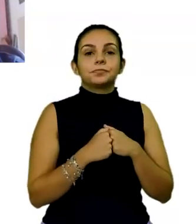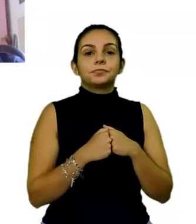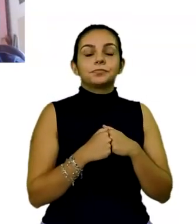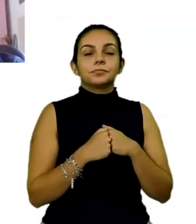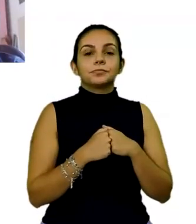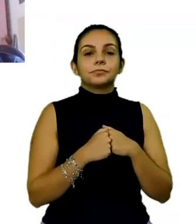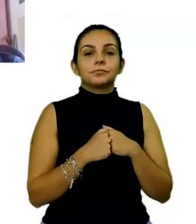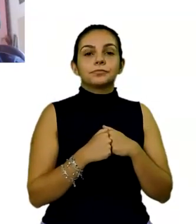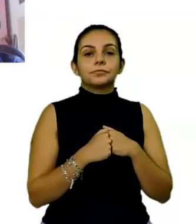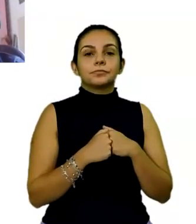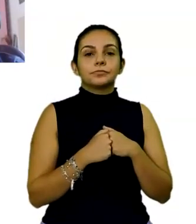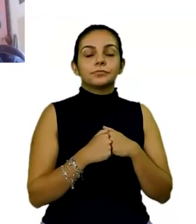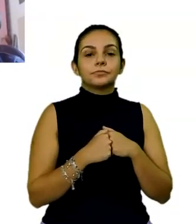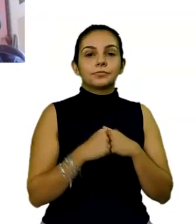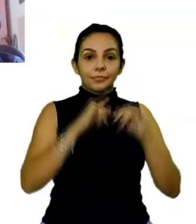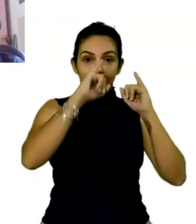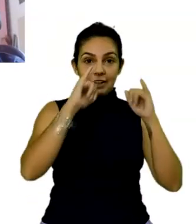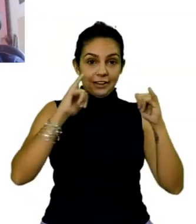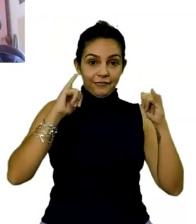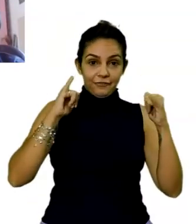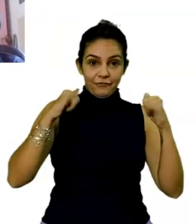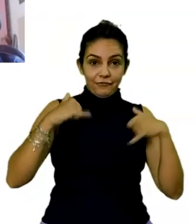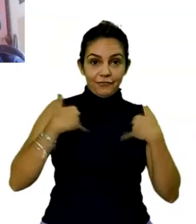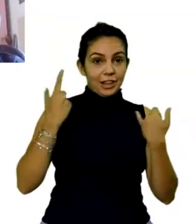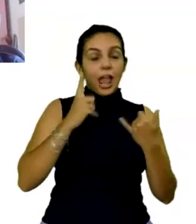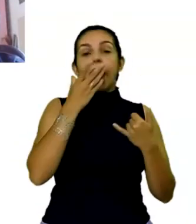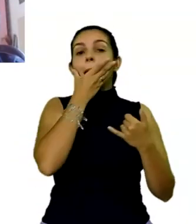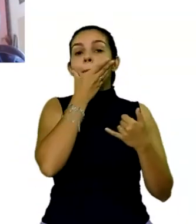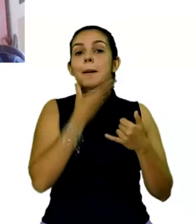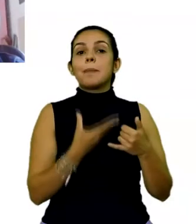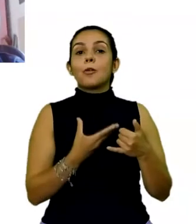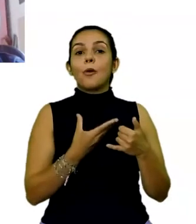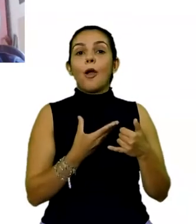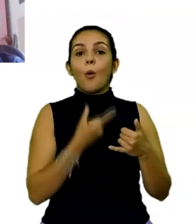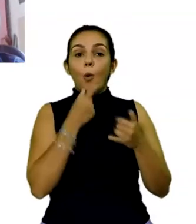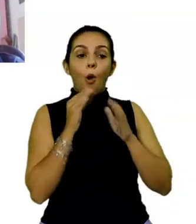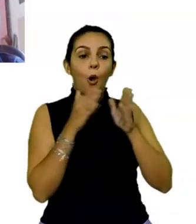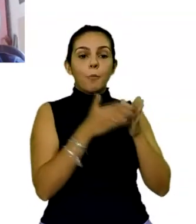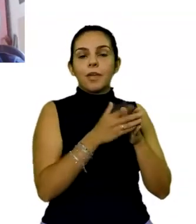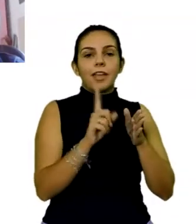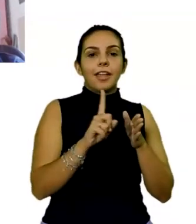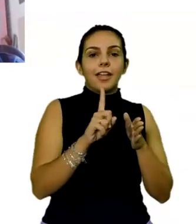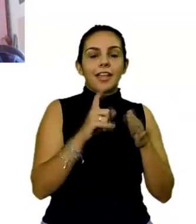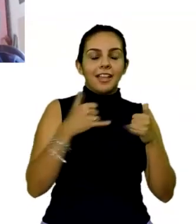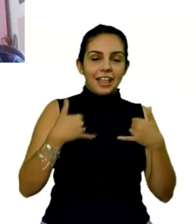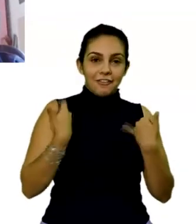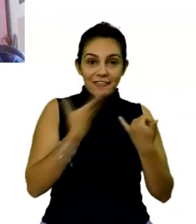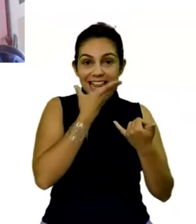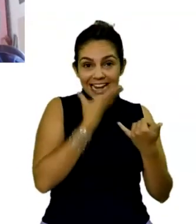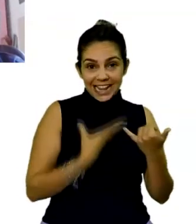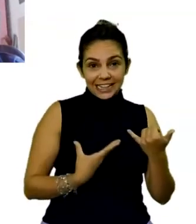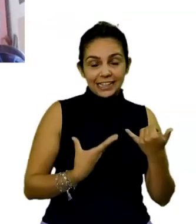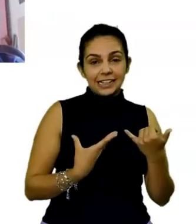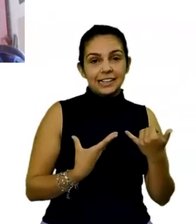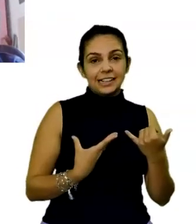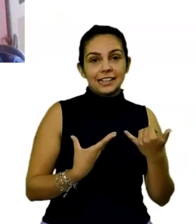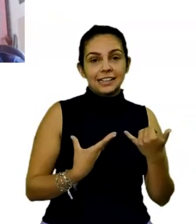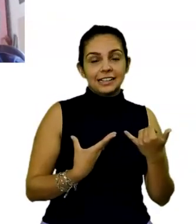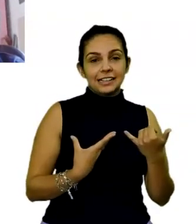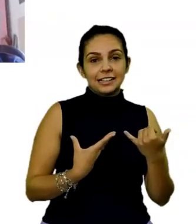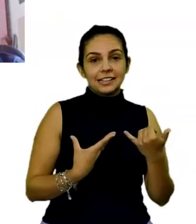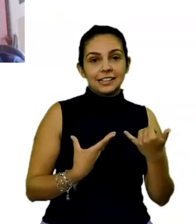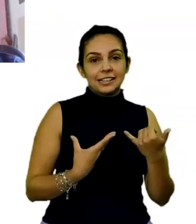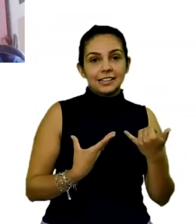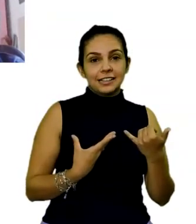que lá a grande festa não é para o Papai Noel. A grande festa no Natal é